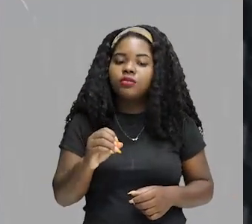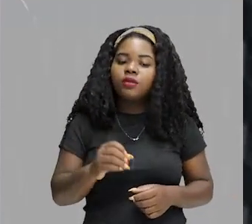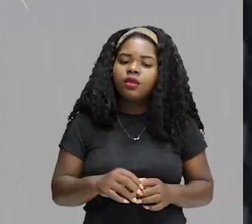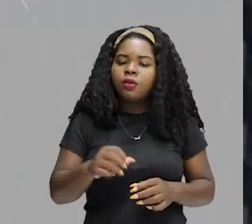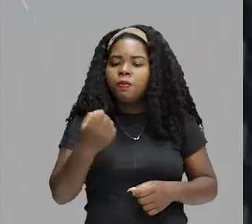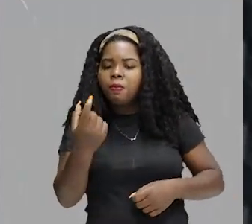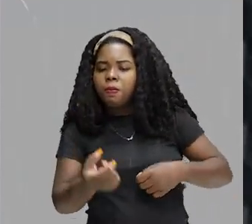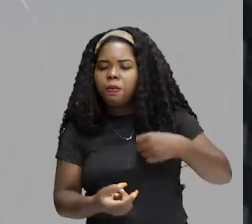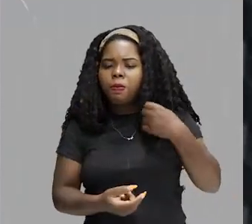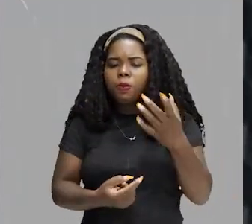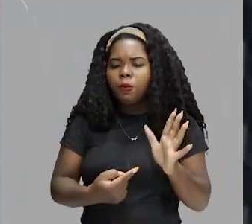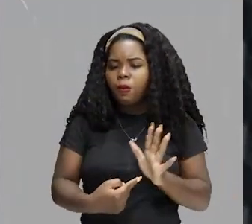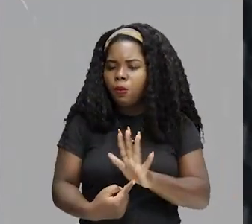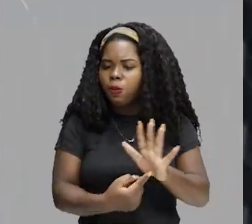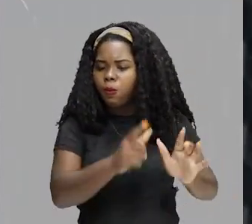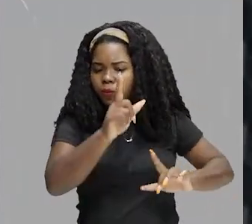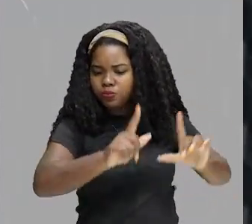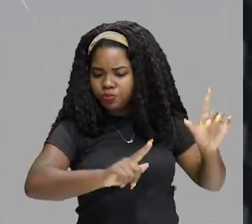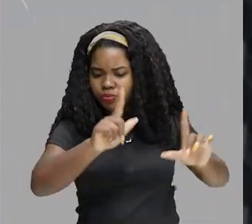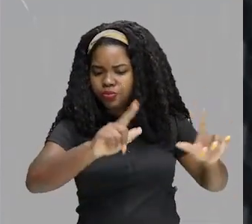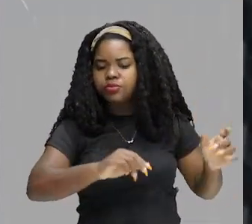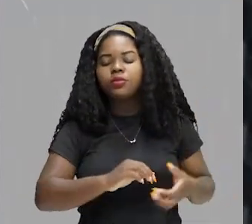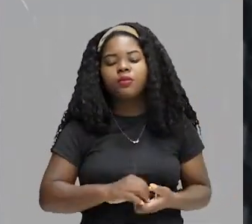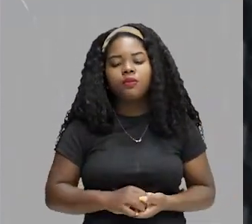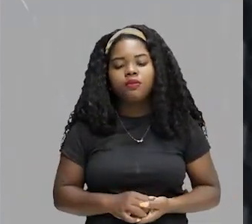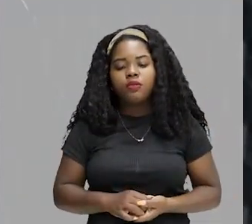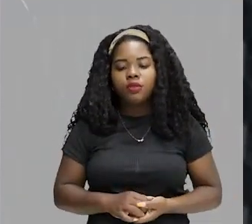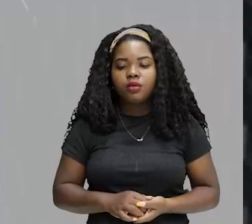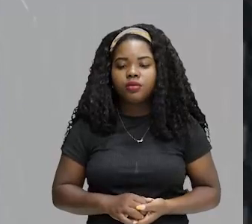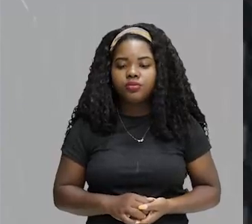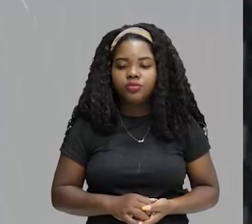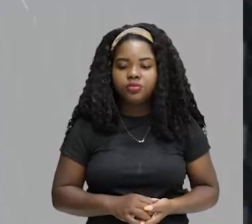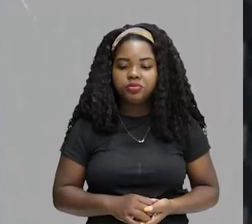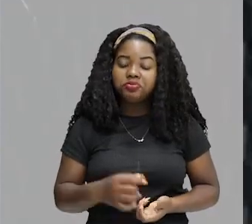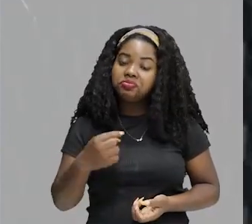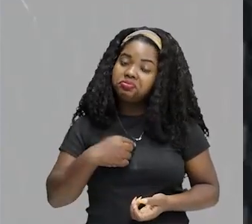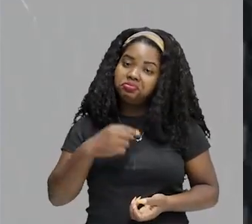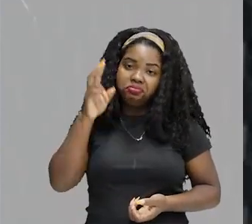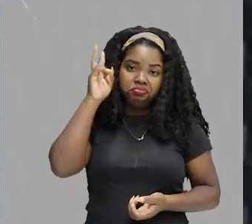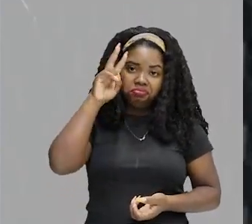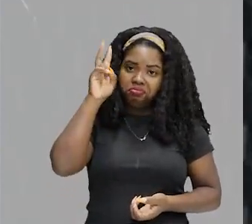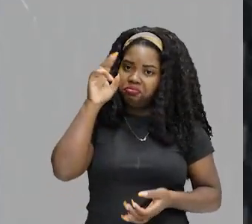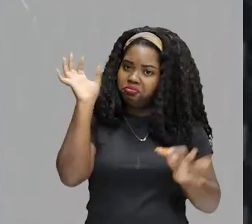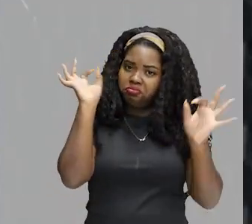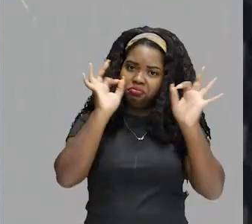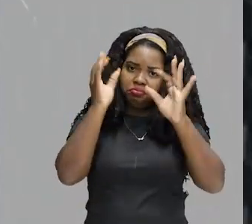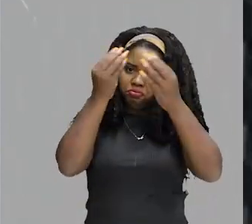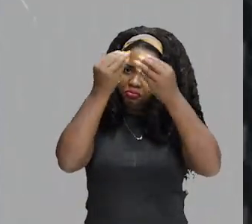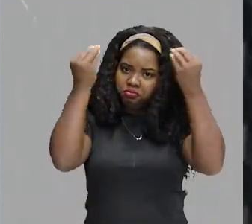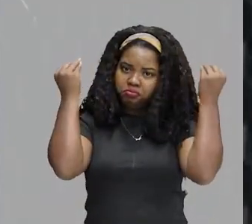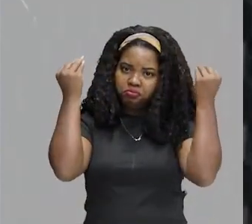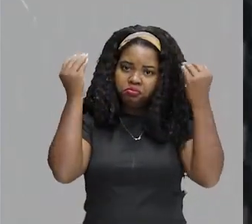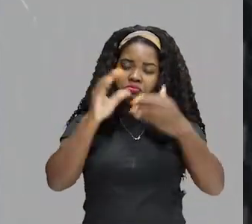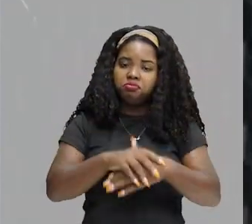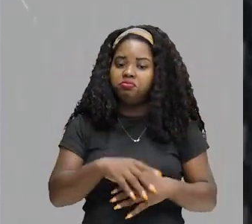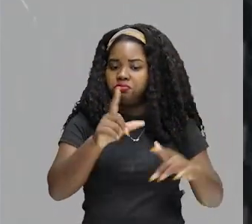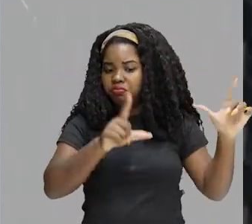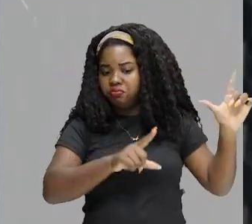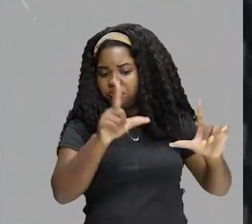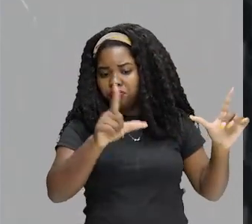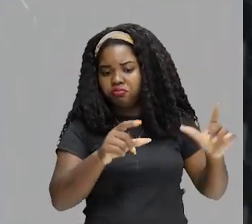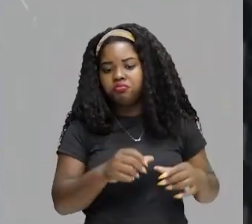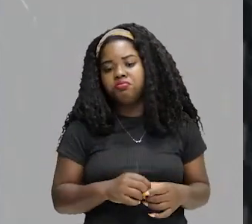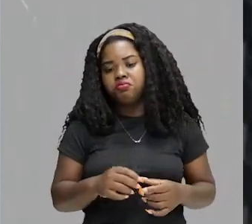pouquíssimas vezes que ele foi abordado pela televisão brasileira, eu mesmo não me recordo de ter visto nenhuma partida de polo aquático na